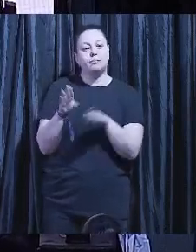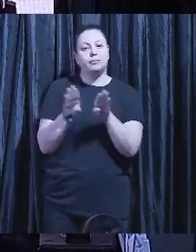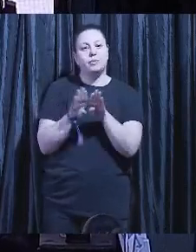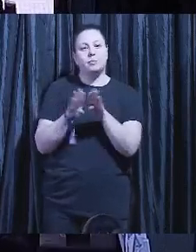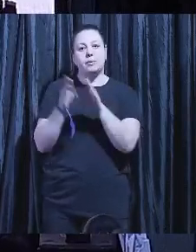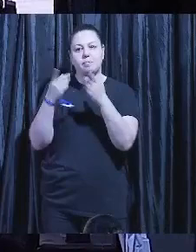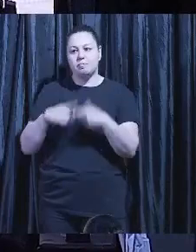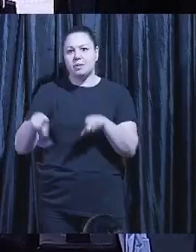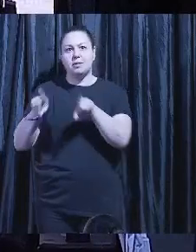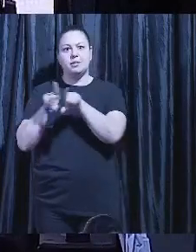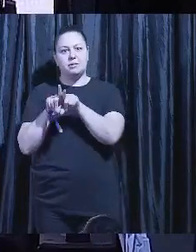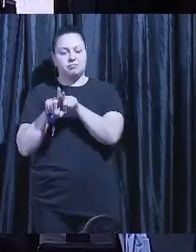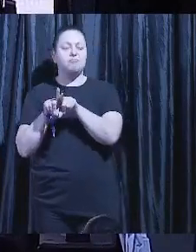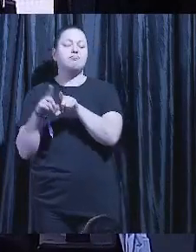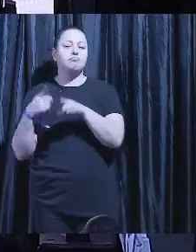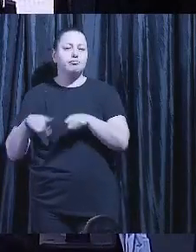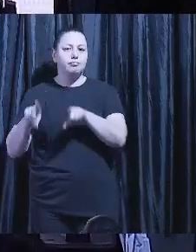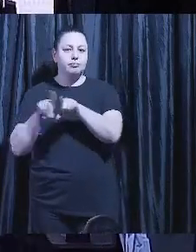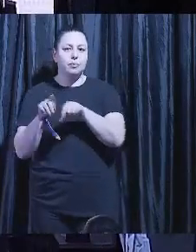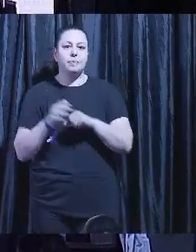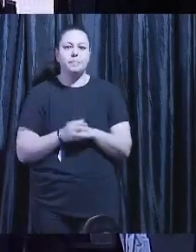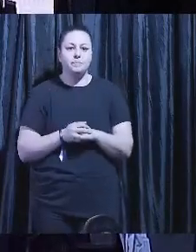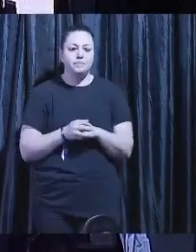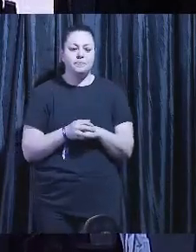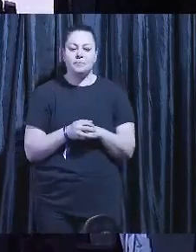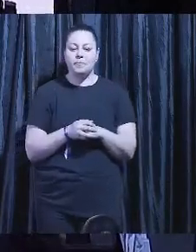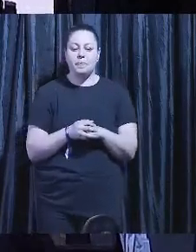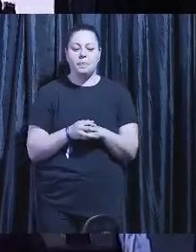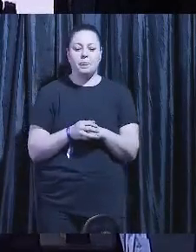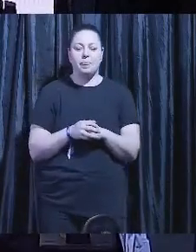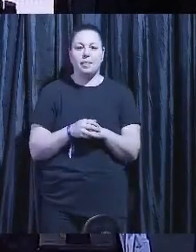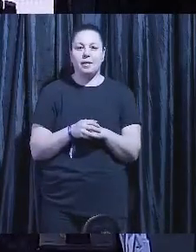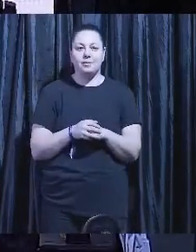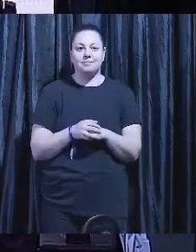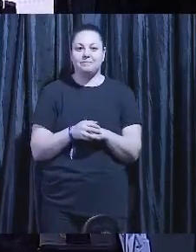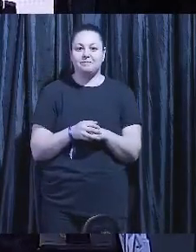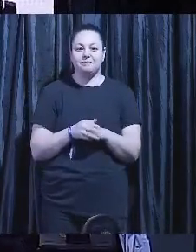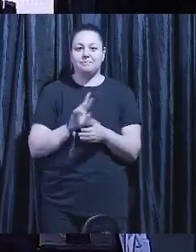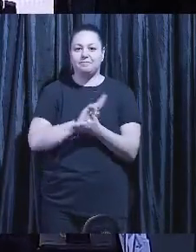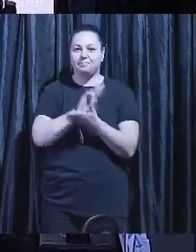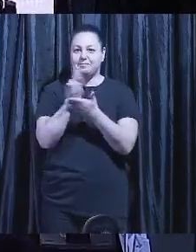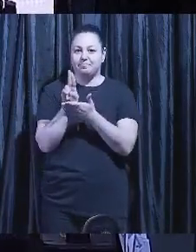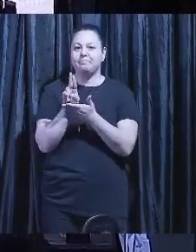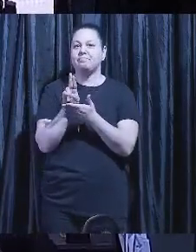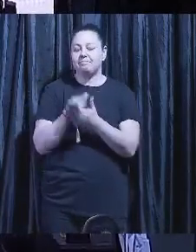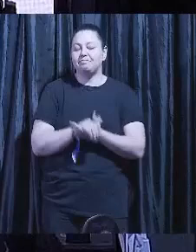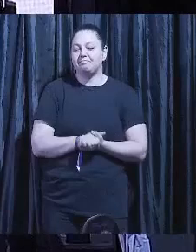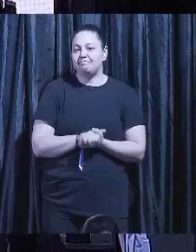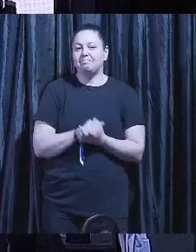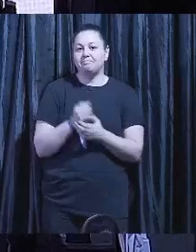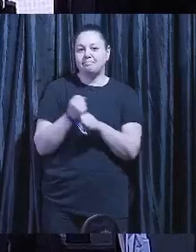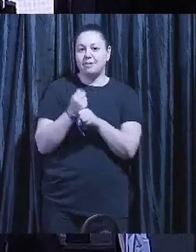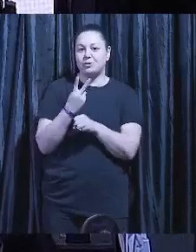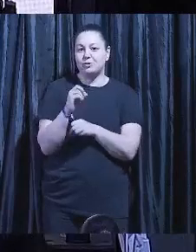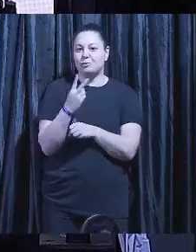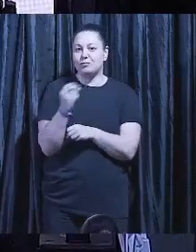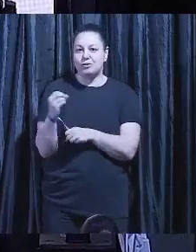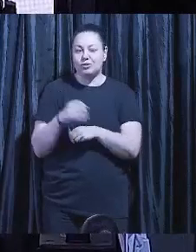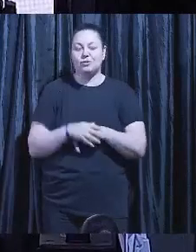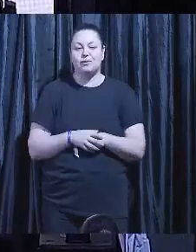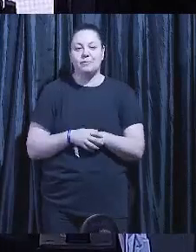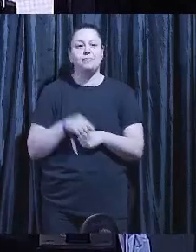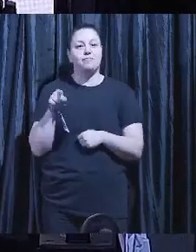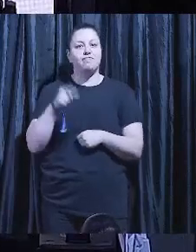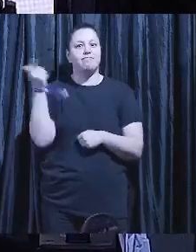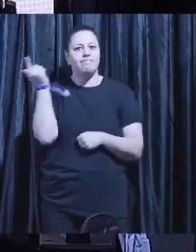Conceição Evaristo, Nego Bispo e Marielle Franca, em memória, 2020. Foi